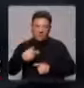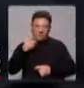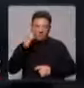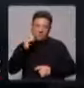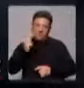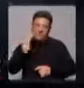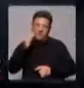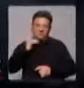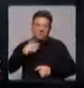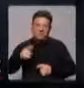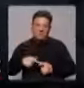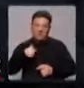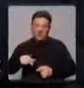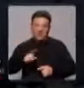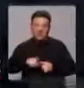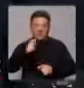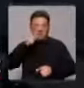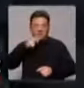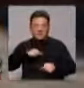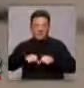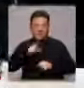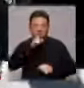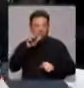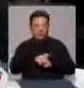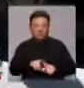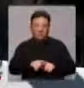puta vergonha! Estamos na ditadura! Isto é uma ditadura autêntica!